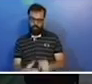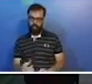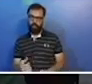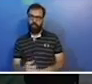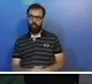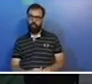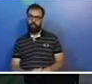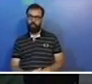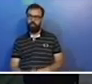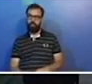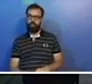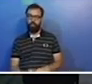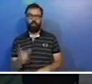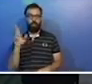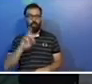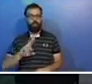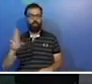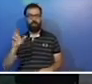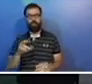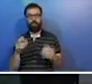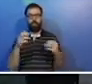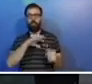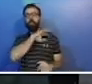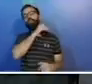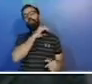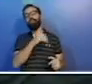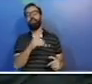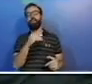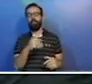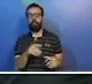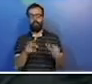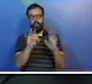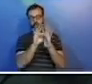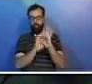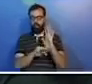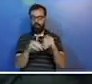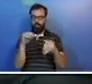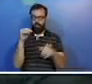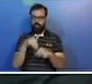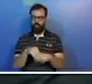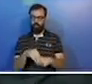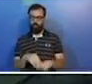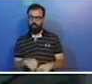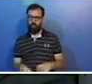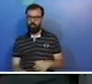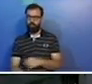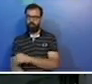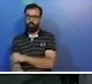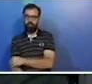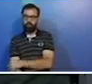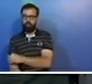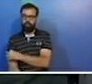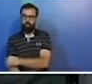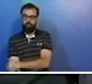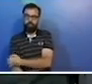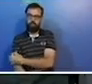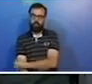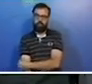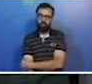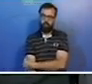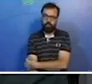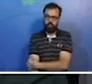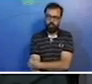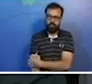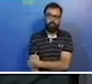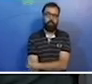utilizar os animais que estavam no texto lá do problema coiote. Ele quer uma cadeia que